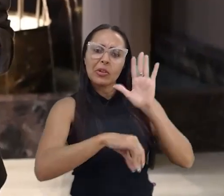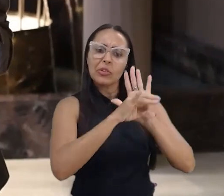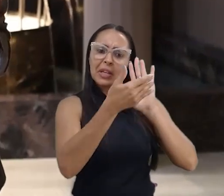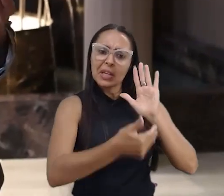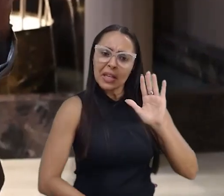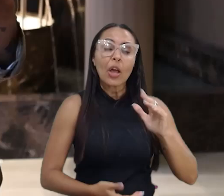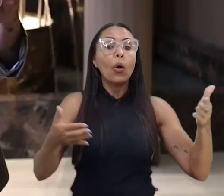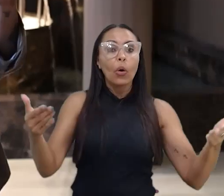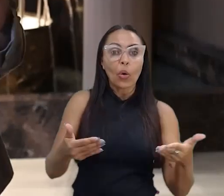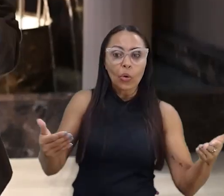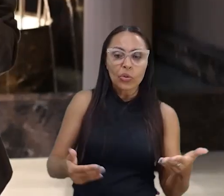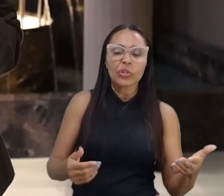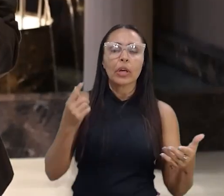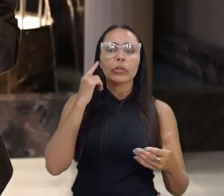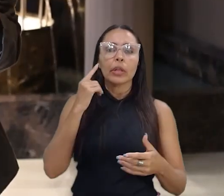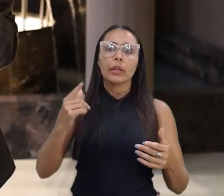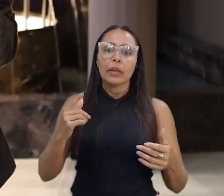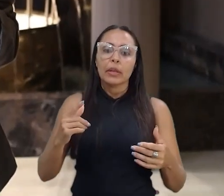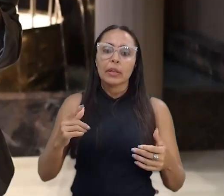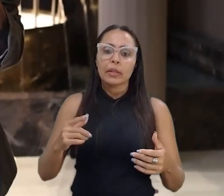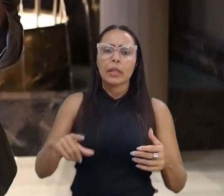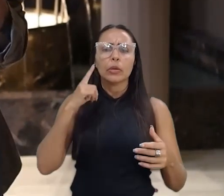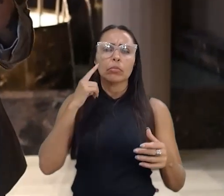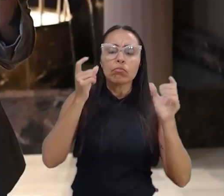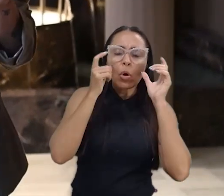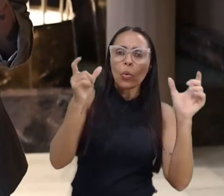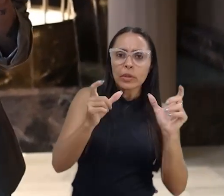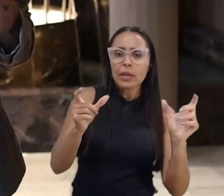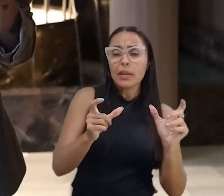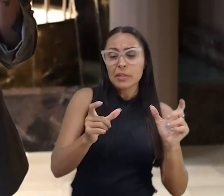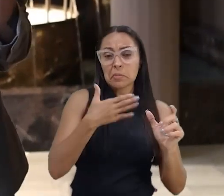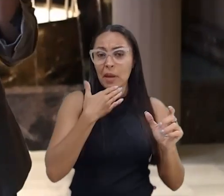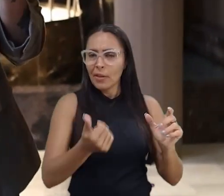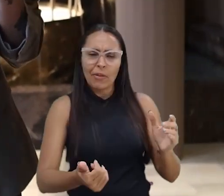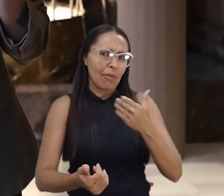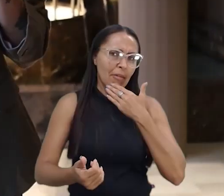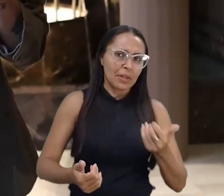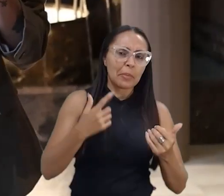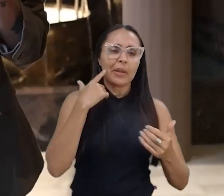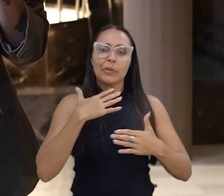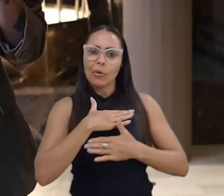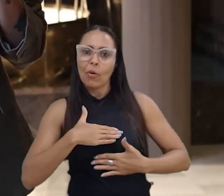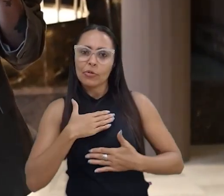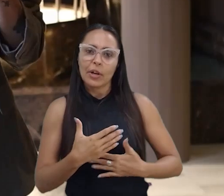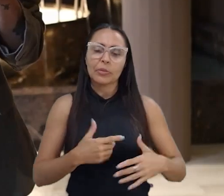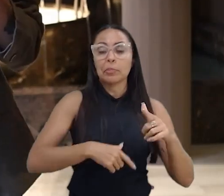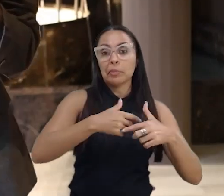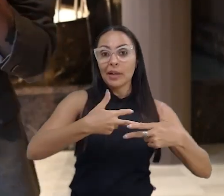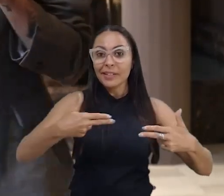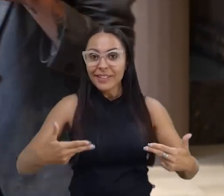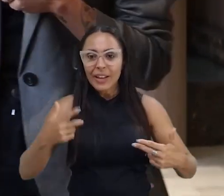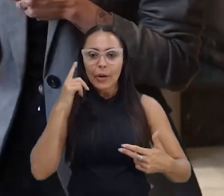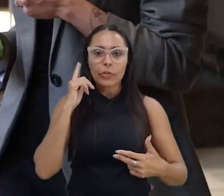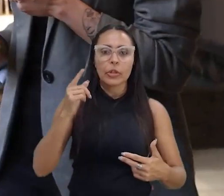algo que acontece hoje e a gente acaba aplicando por um interesse maior, por uma familiaridade, por gostar daquele tipo de material. E